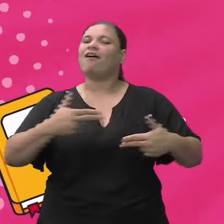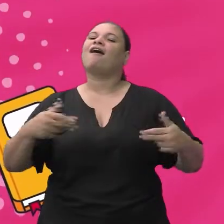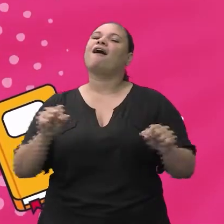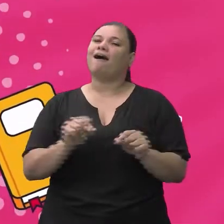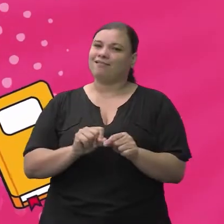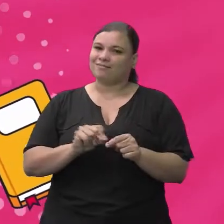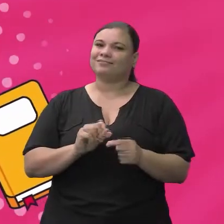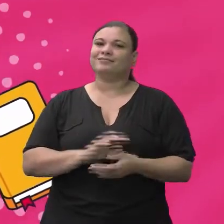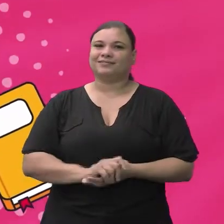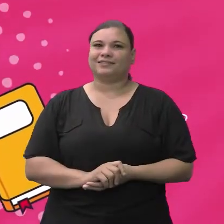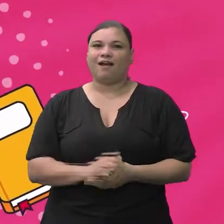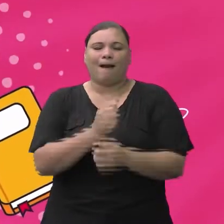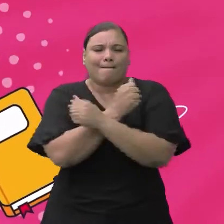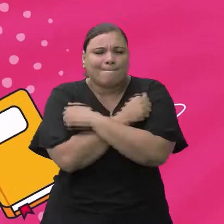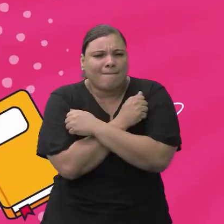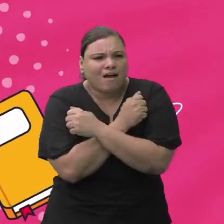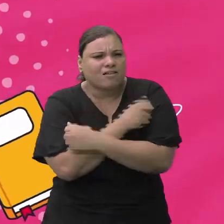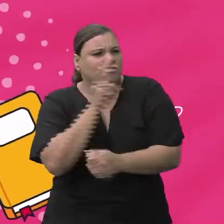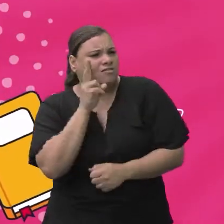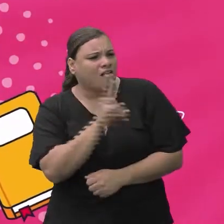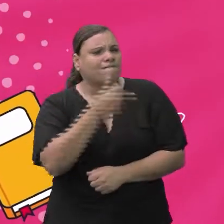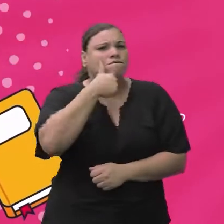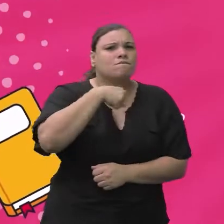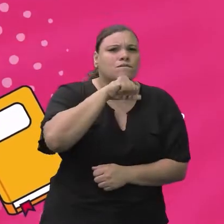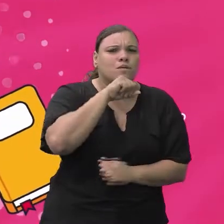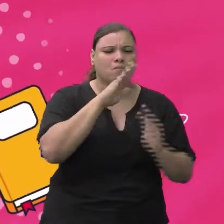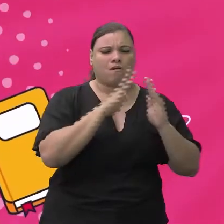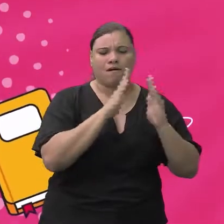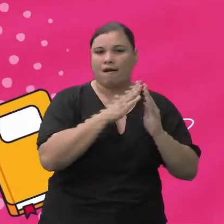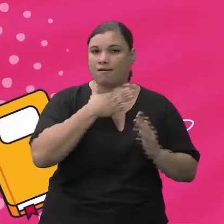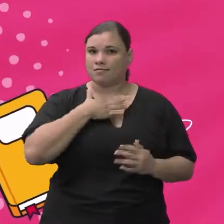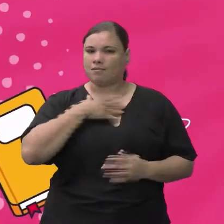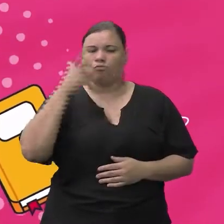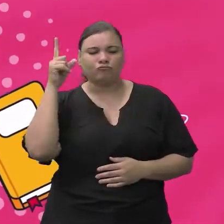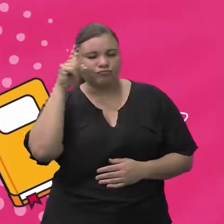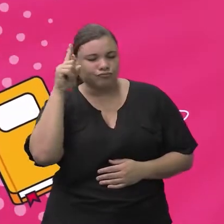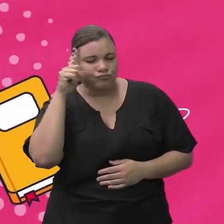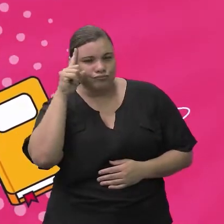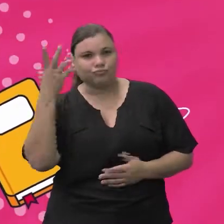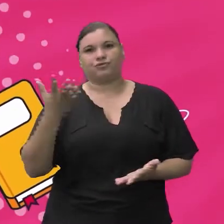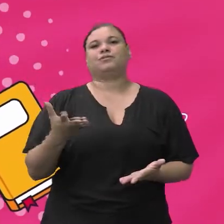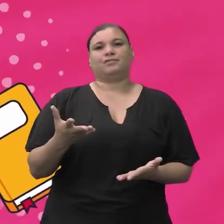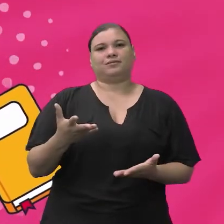Jogar e ver minha mãe todo dia em casa. Brincar com meus amigos.